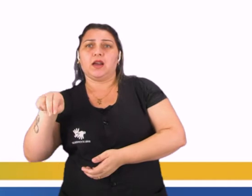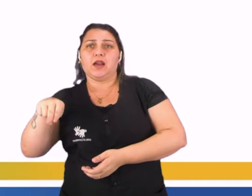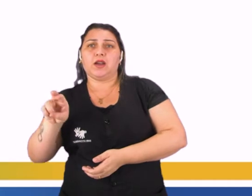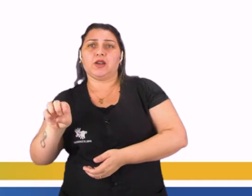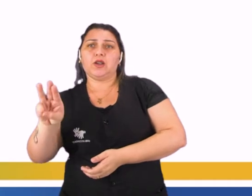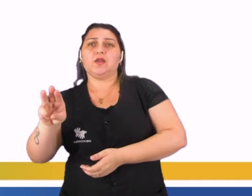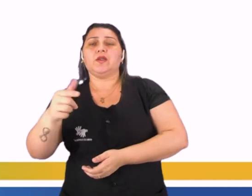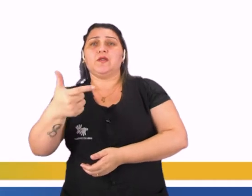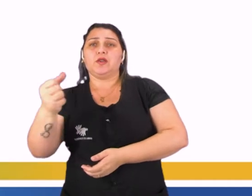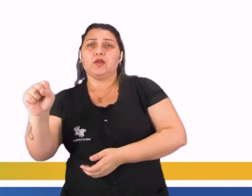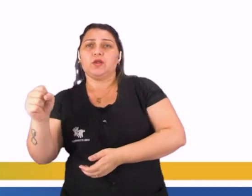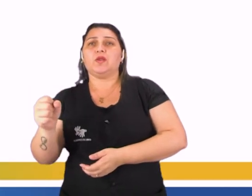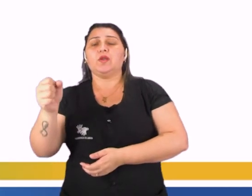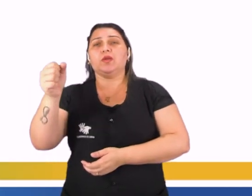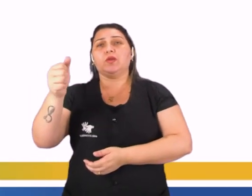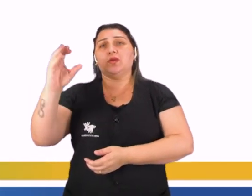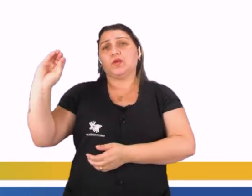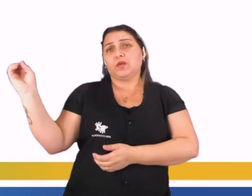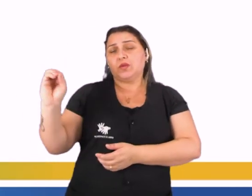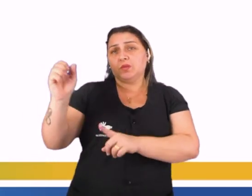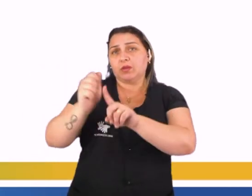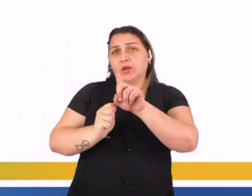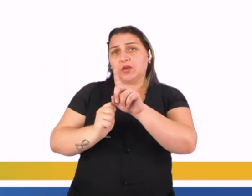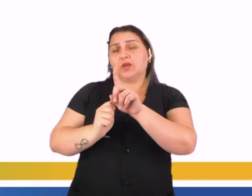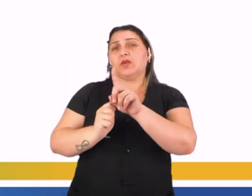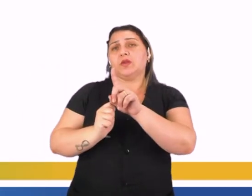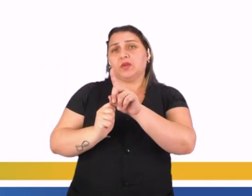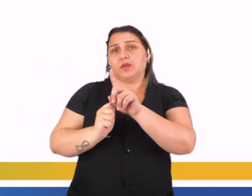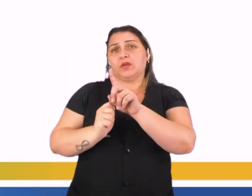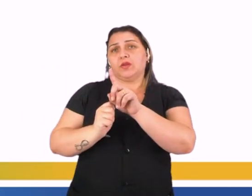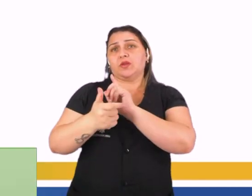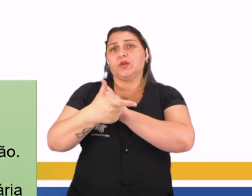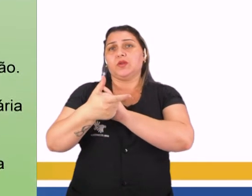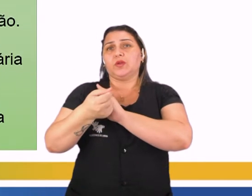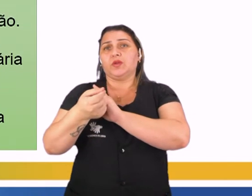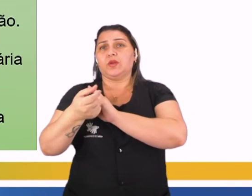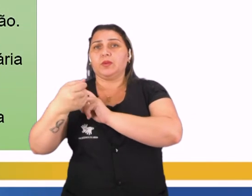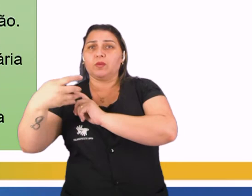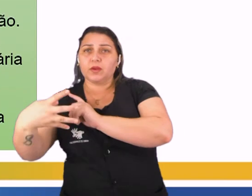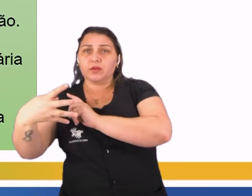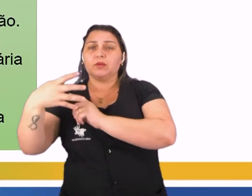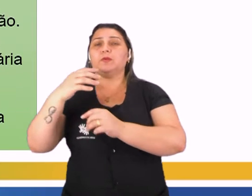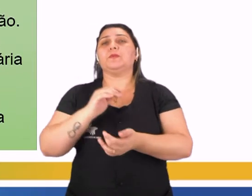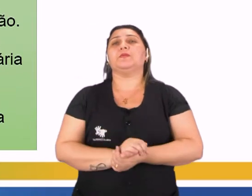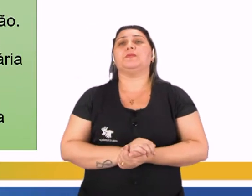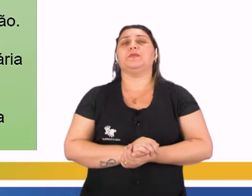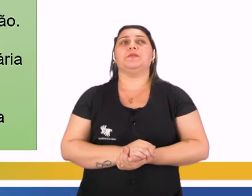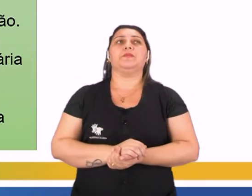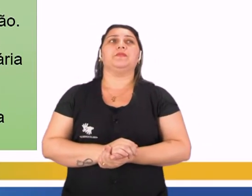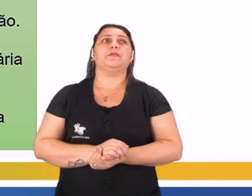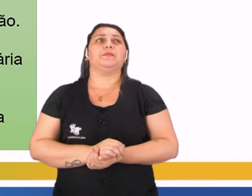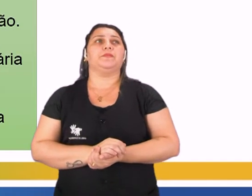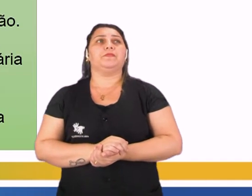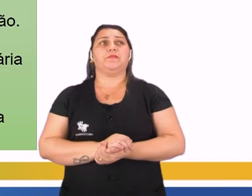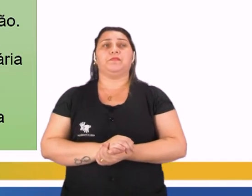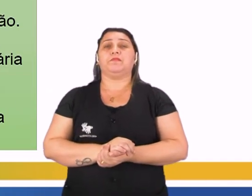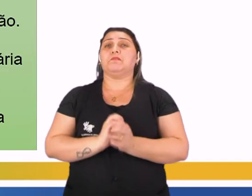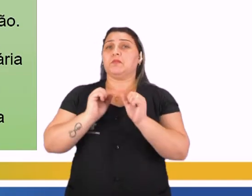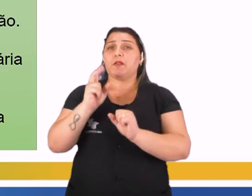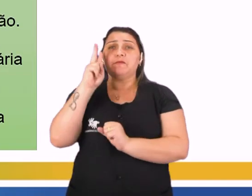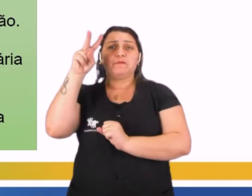fato, buscando expor as informações básicas relacionadas às seguintes questões: